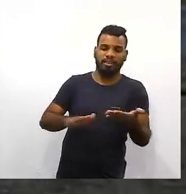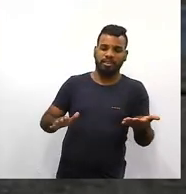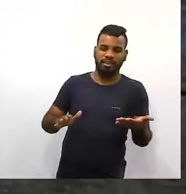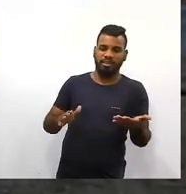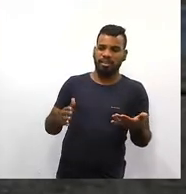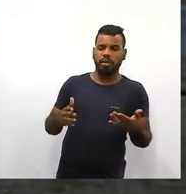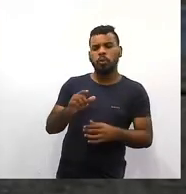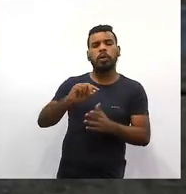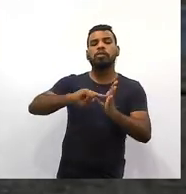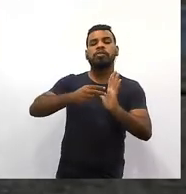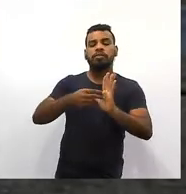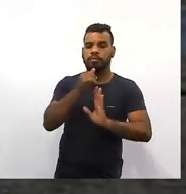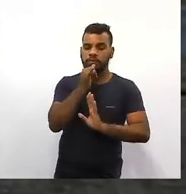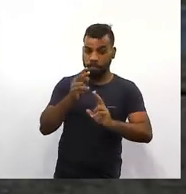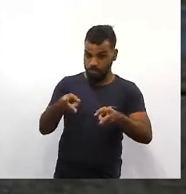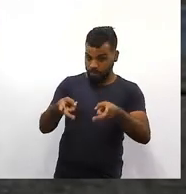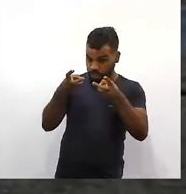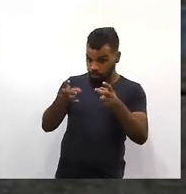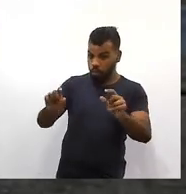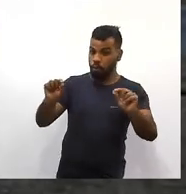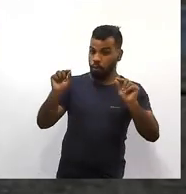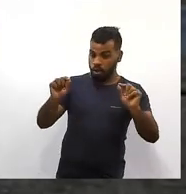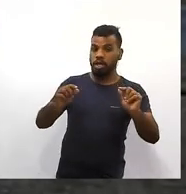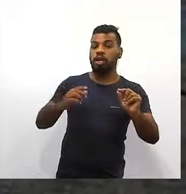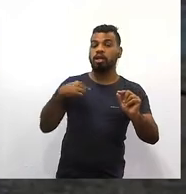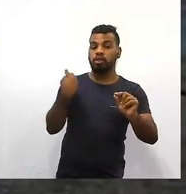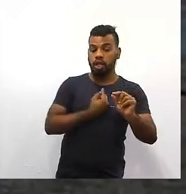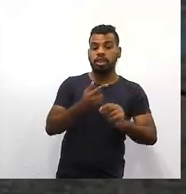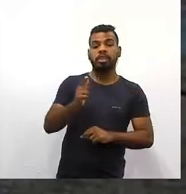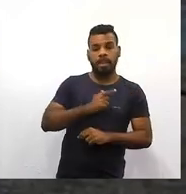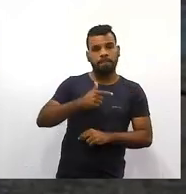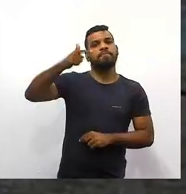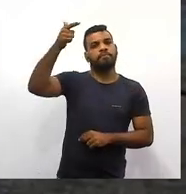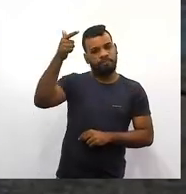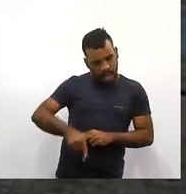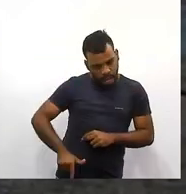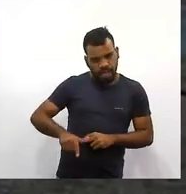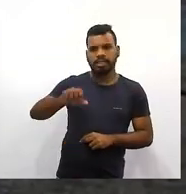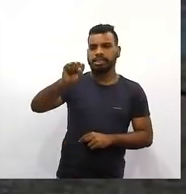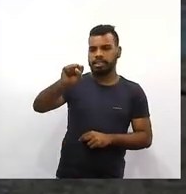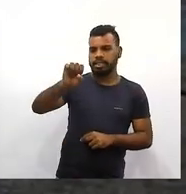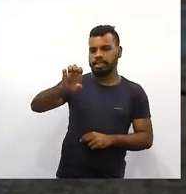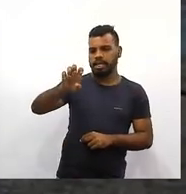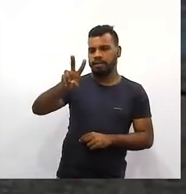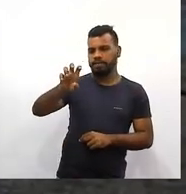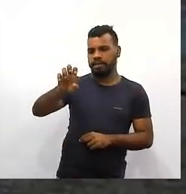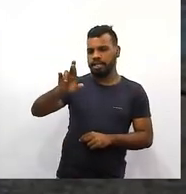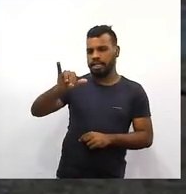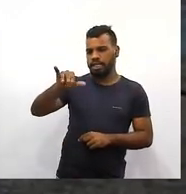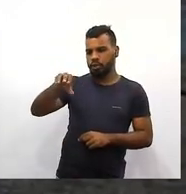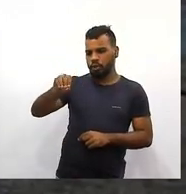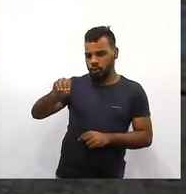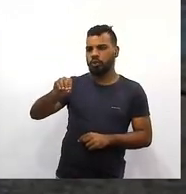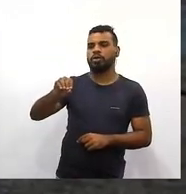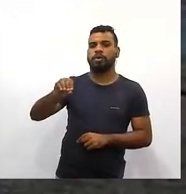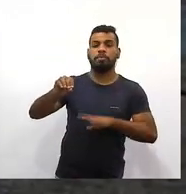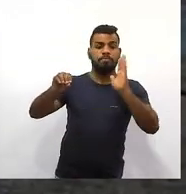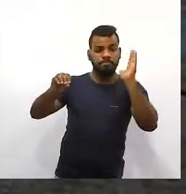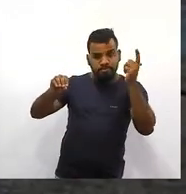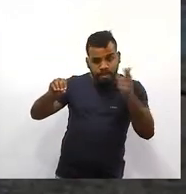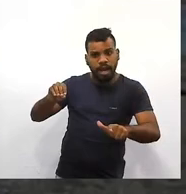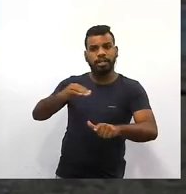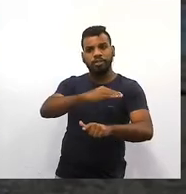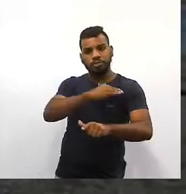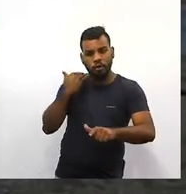Ou seja, perceba que a gente vai ter mais um Severino vítima da seca. Mais um morto